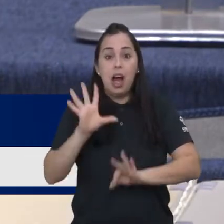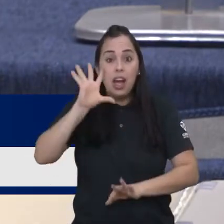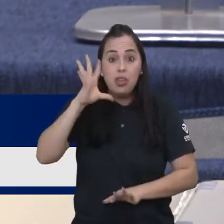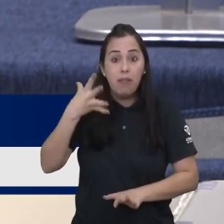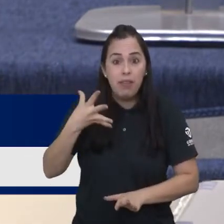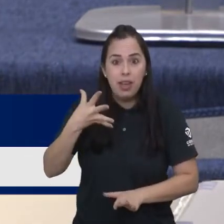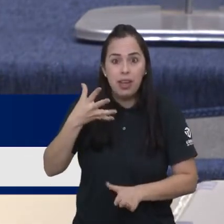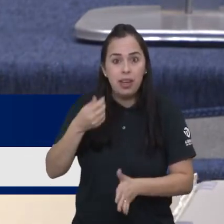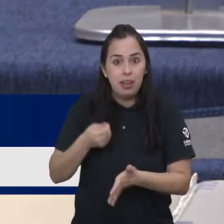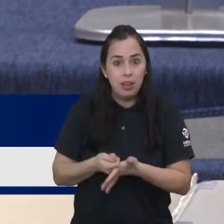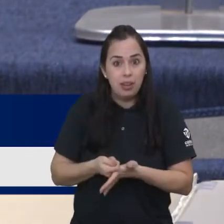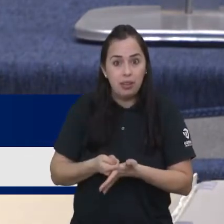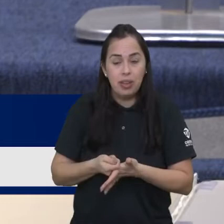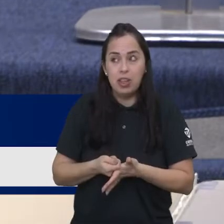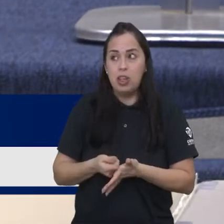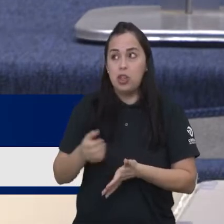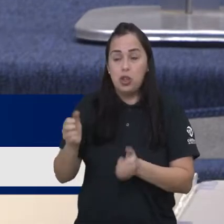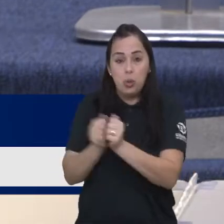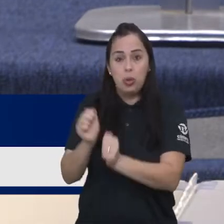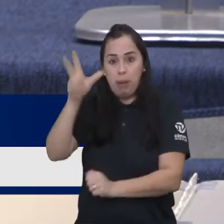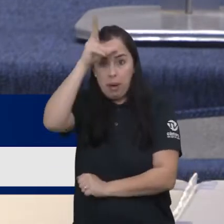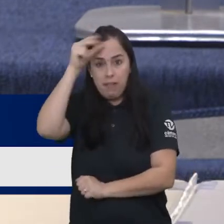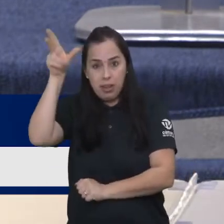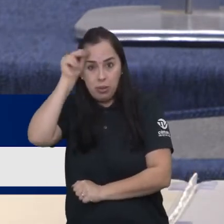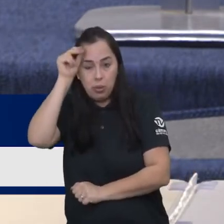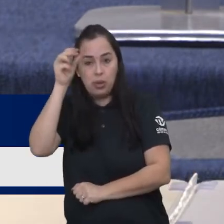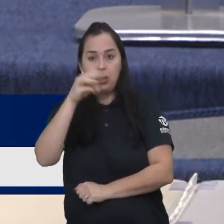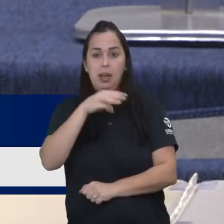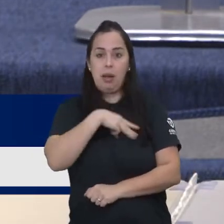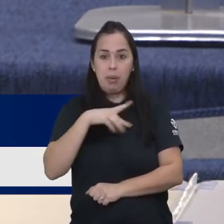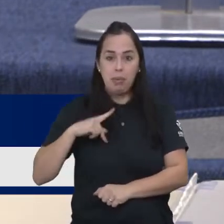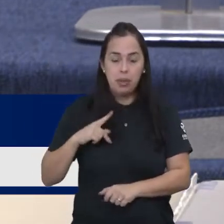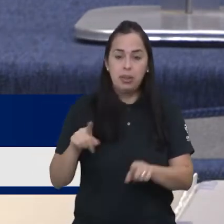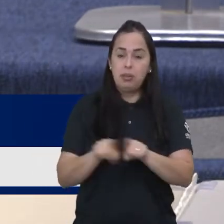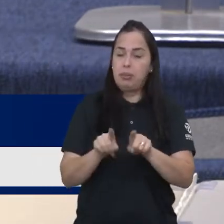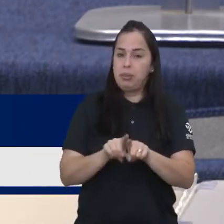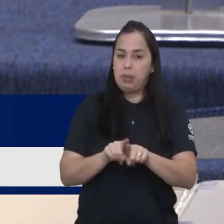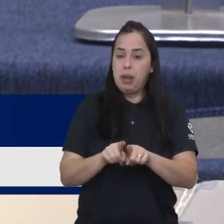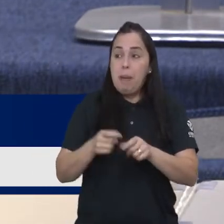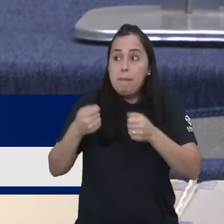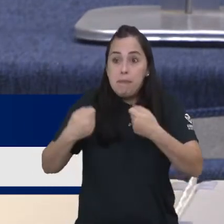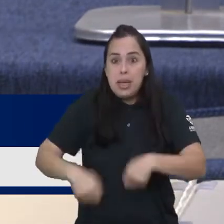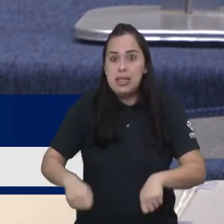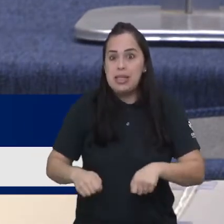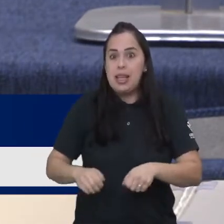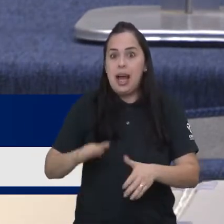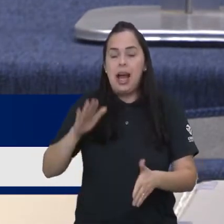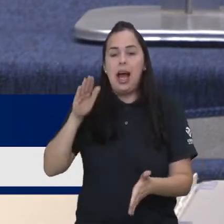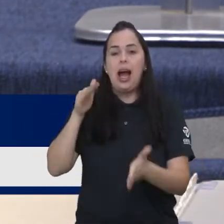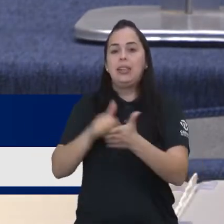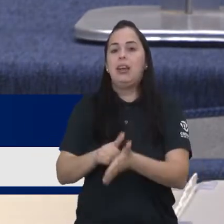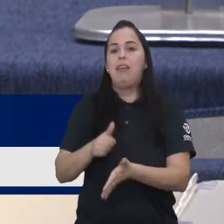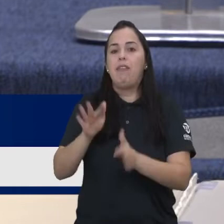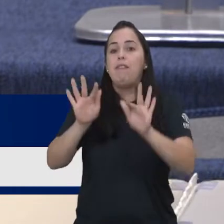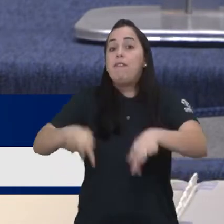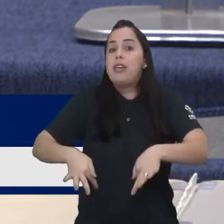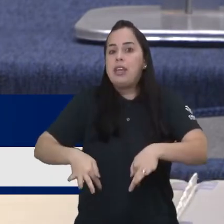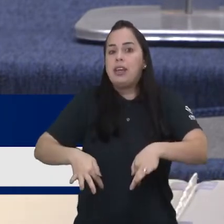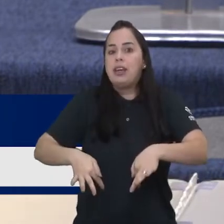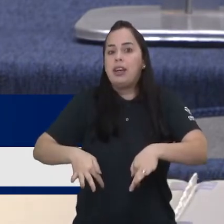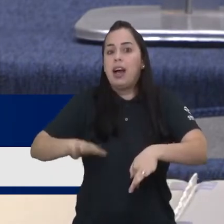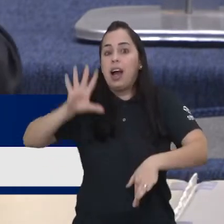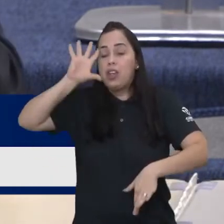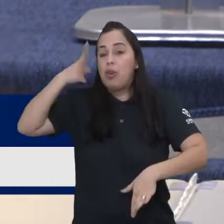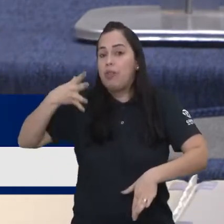Uma solução consensuada envolvendo Prefeitura, Ministério Público, moradores, Defensoria, para que a gente possa resolver essa